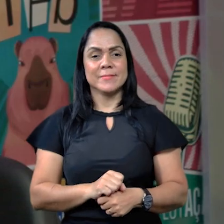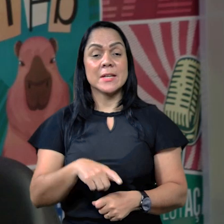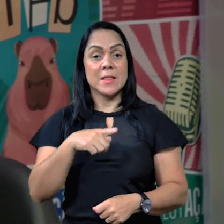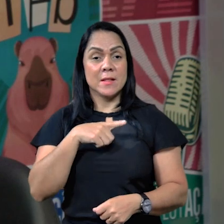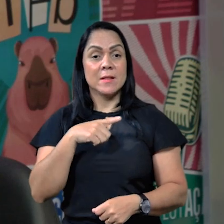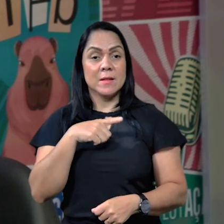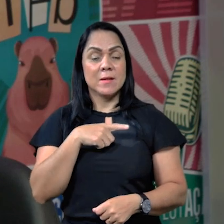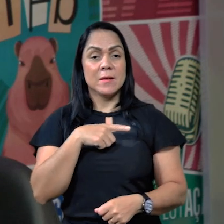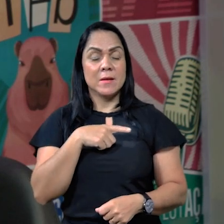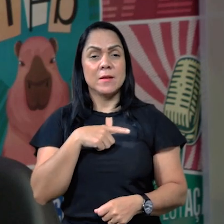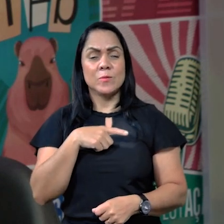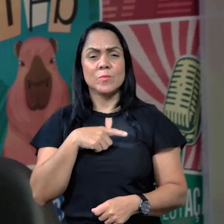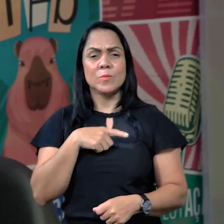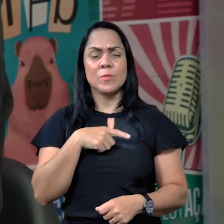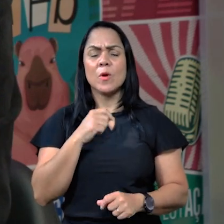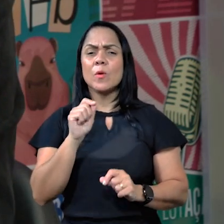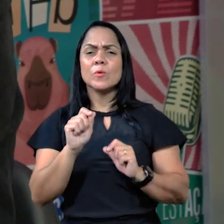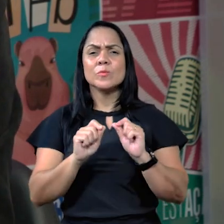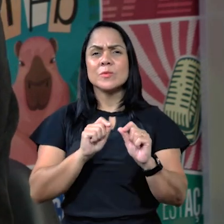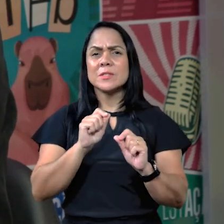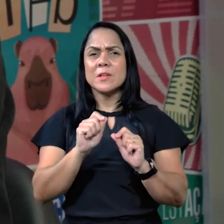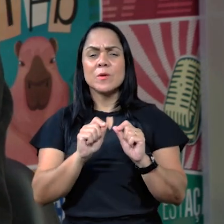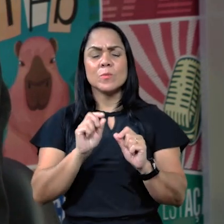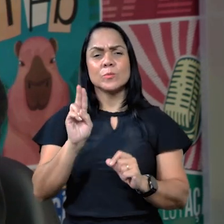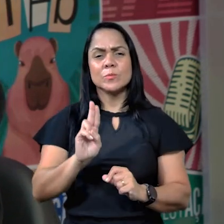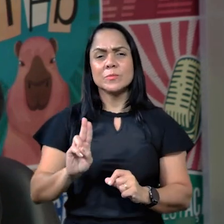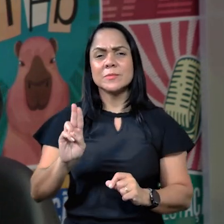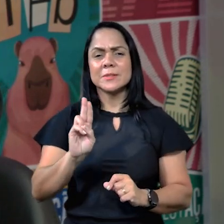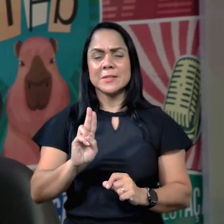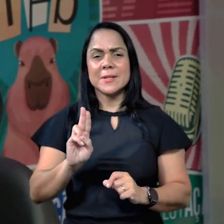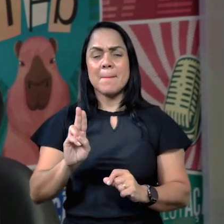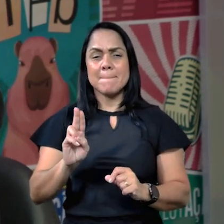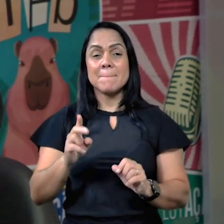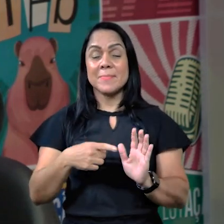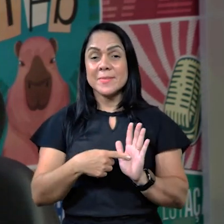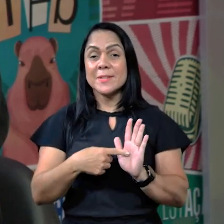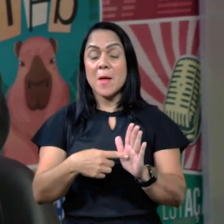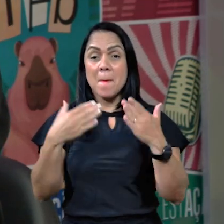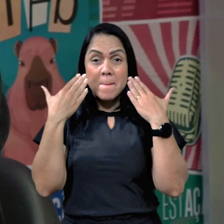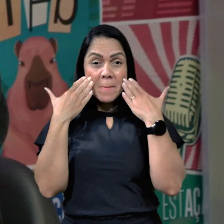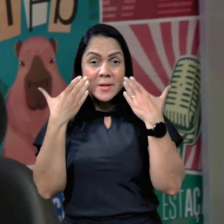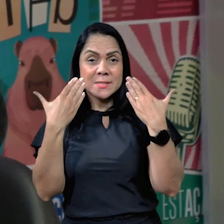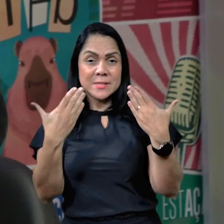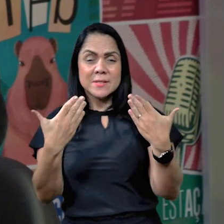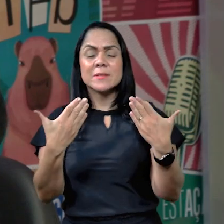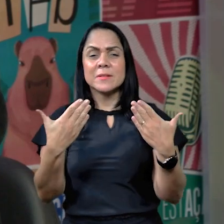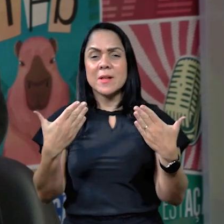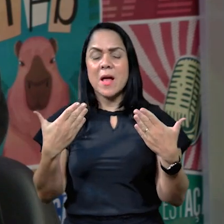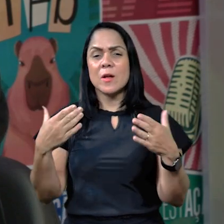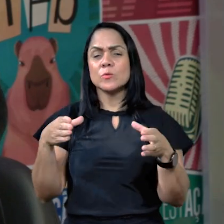existe uma forma, eu não sei se é esse o termo, né, que a gente se apresenta no mundo das pessoas